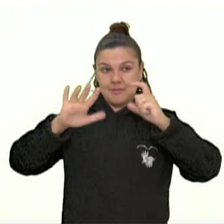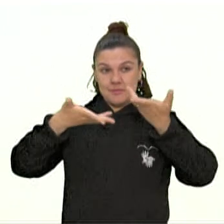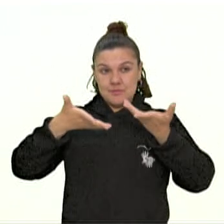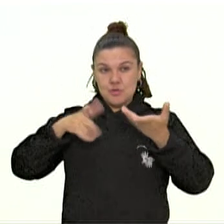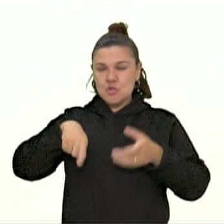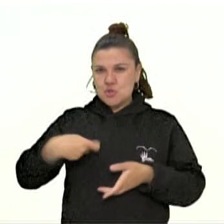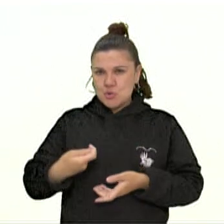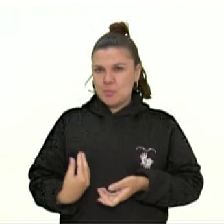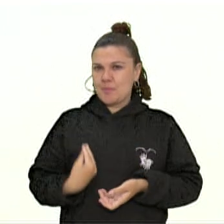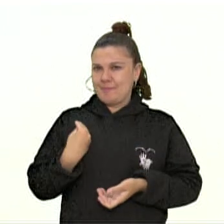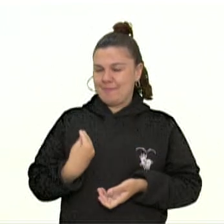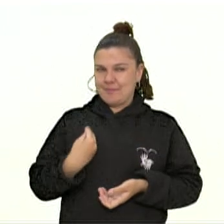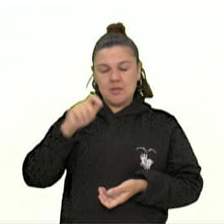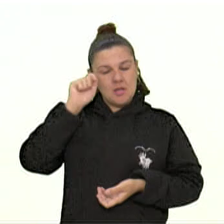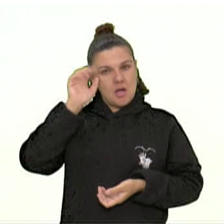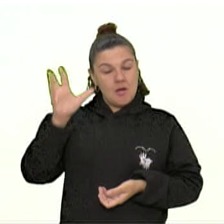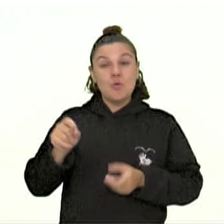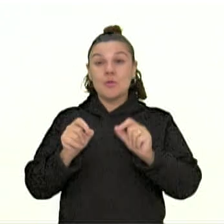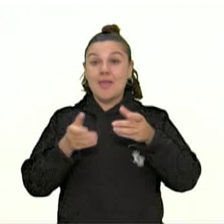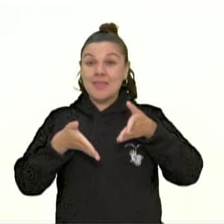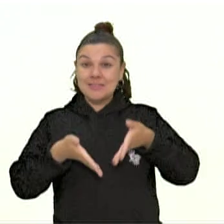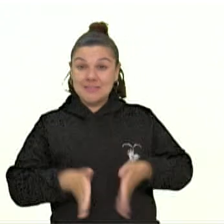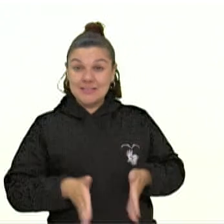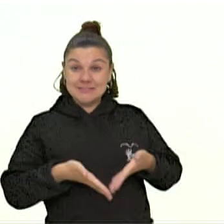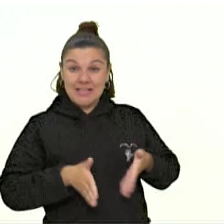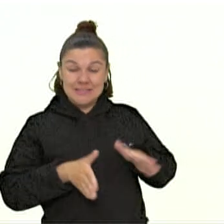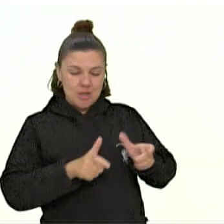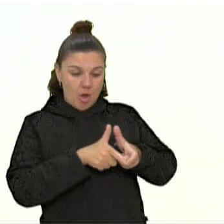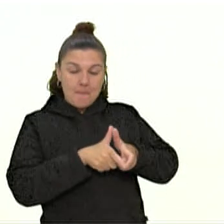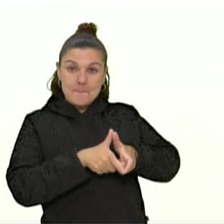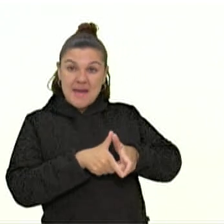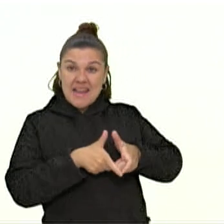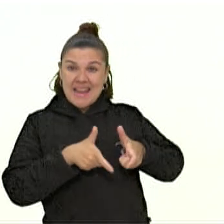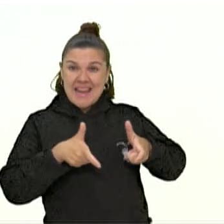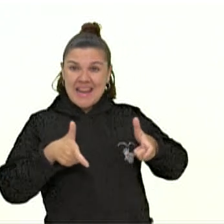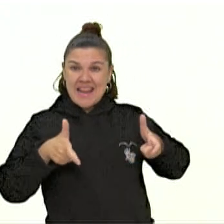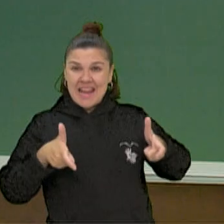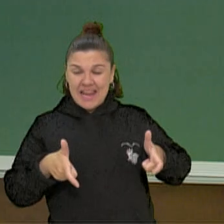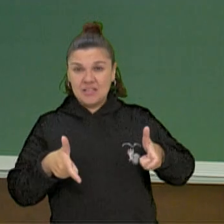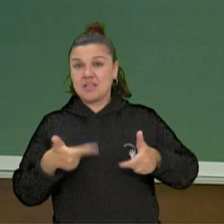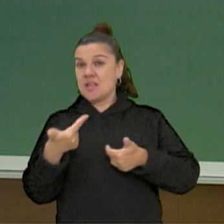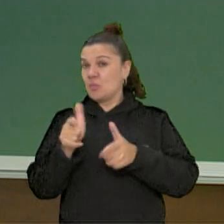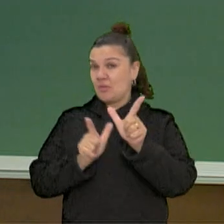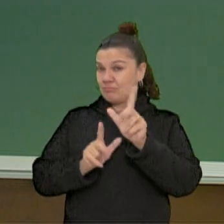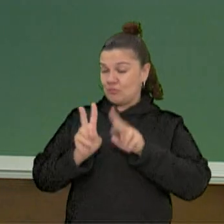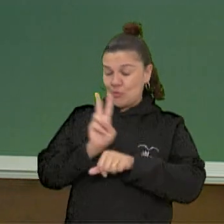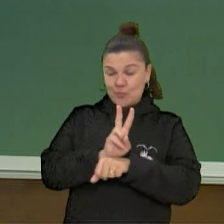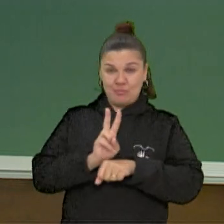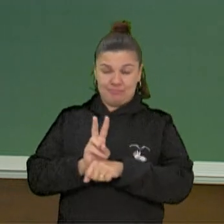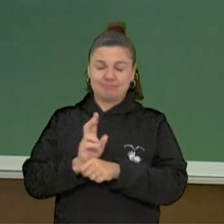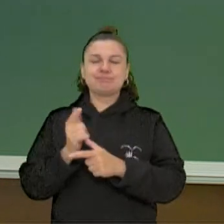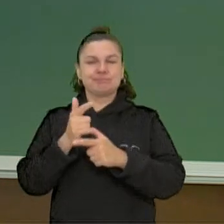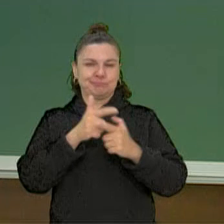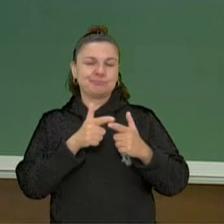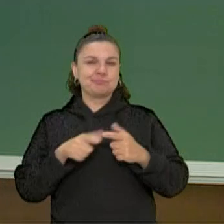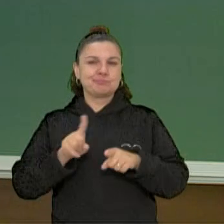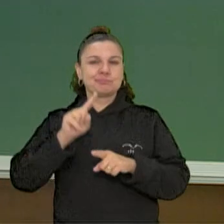das condições precárias de vida lá é o crescimento populacional que vem sendo acelerado no continente, entre outros